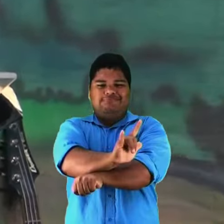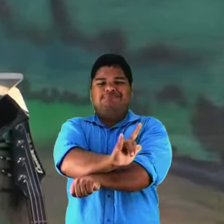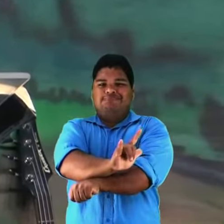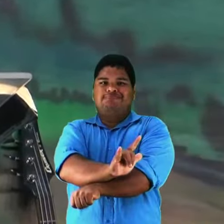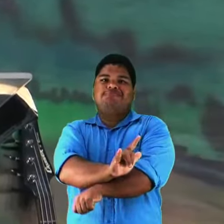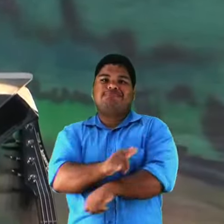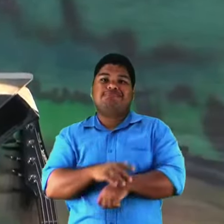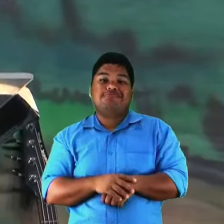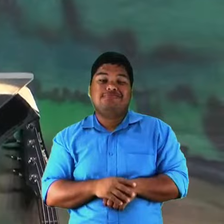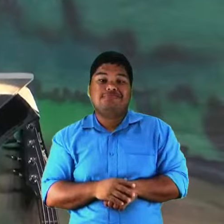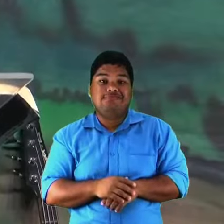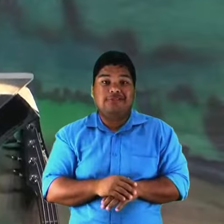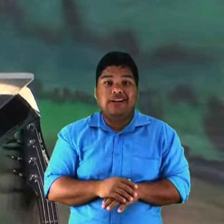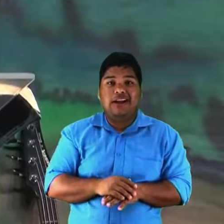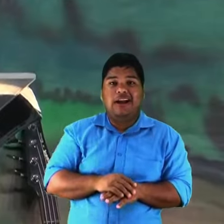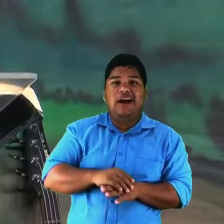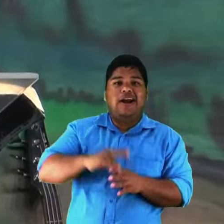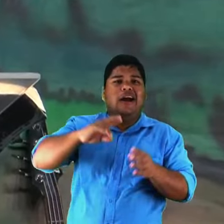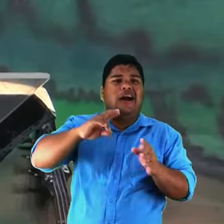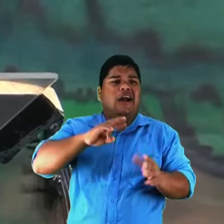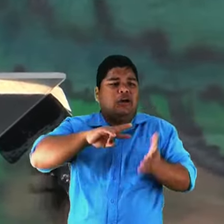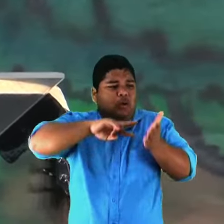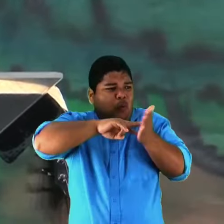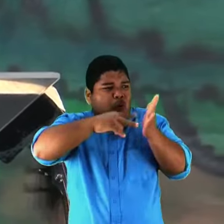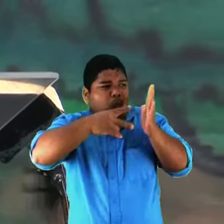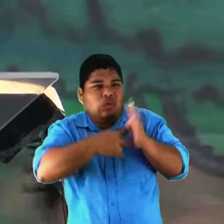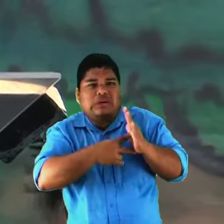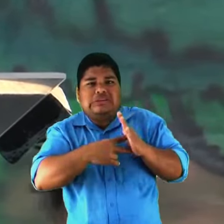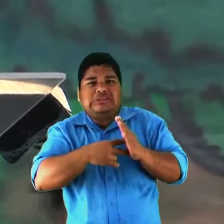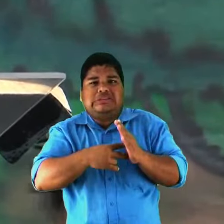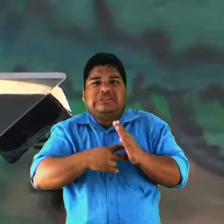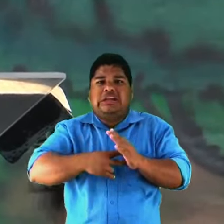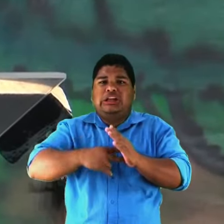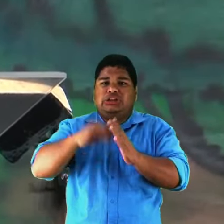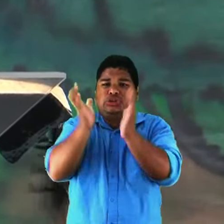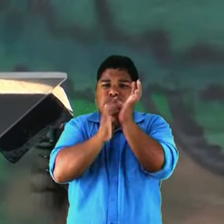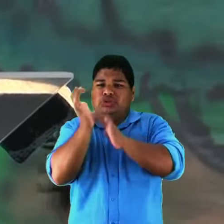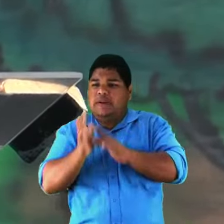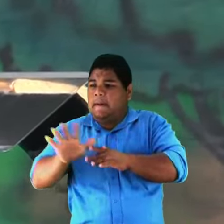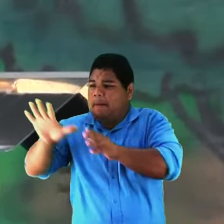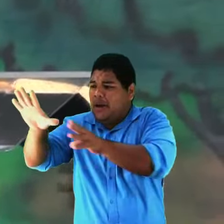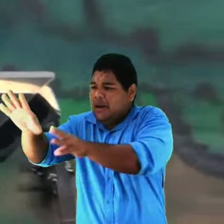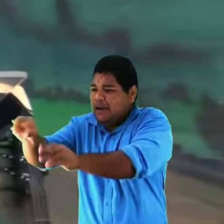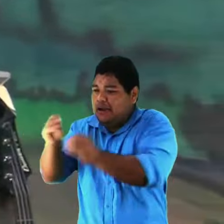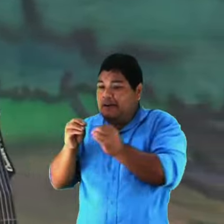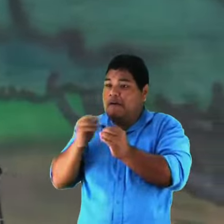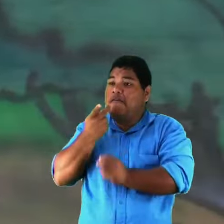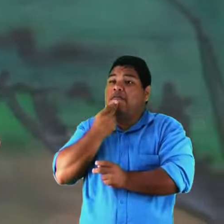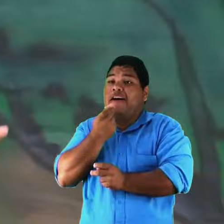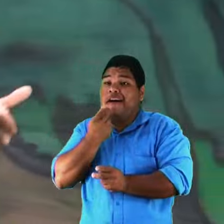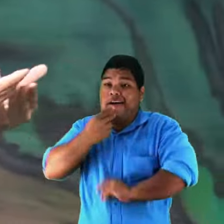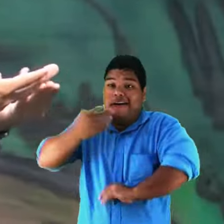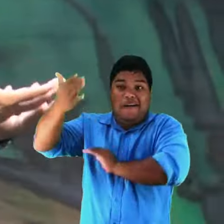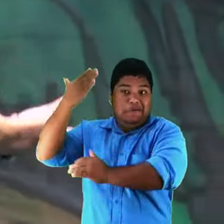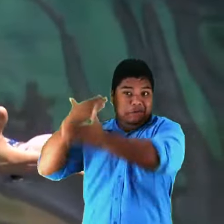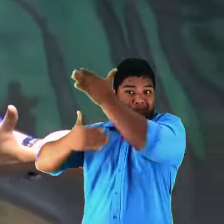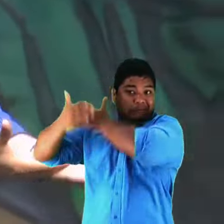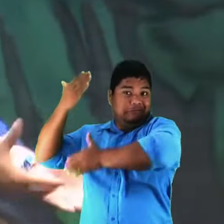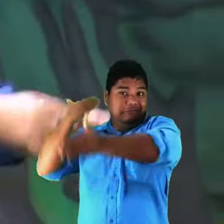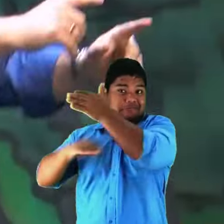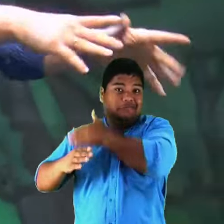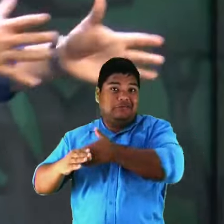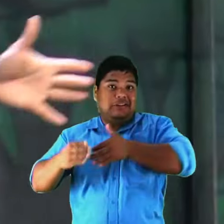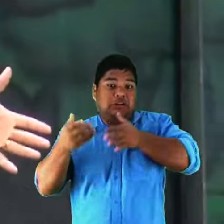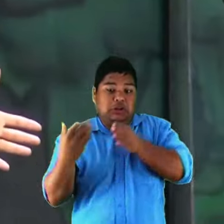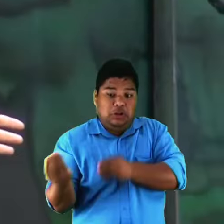de ressignificação. Jesus pega aquilo que foi falado ao passado e traz uma nova